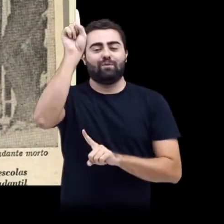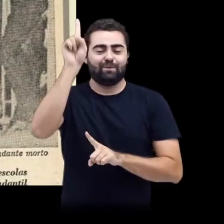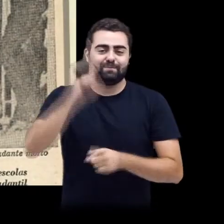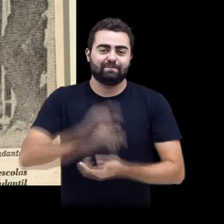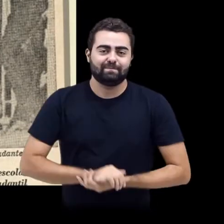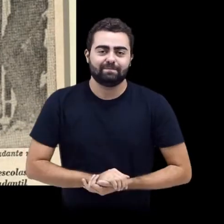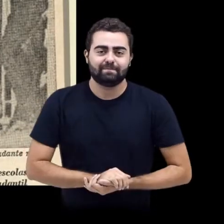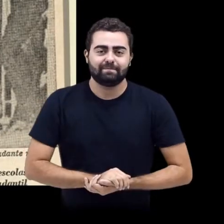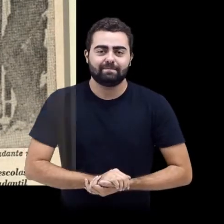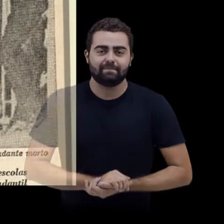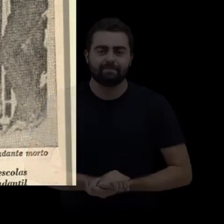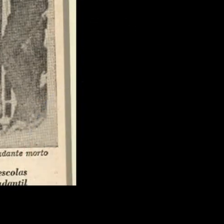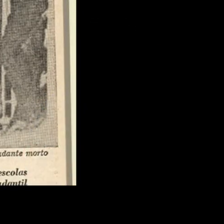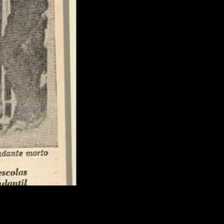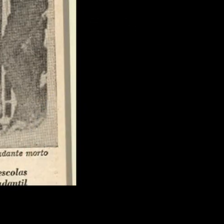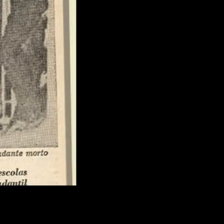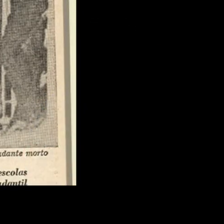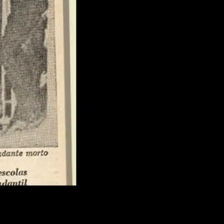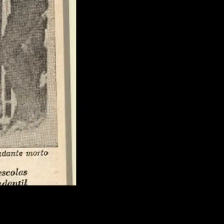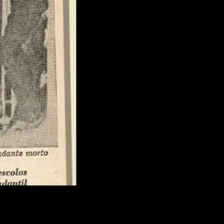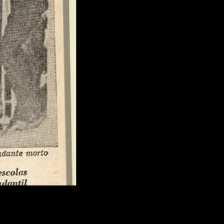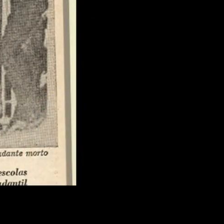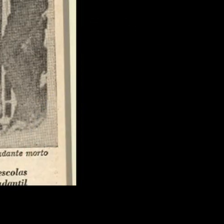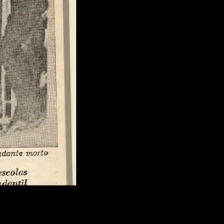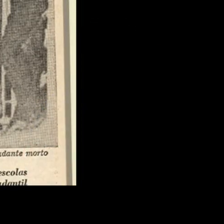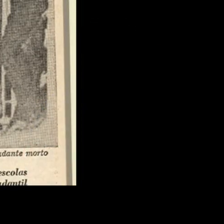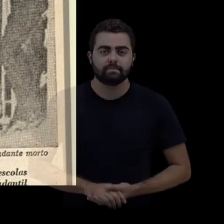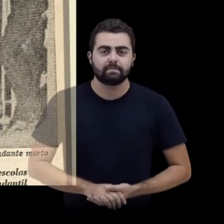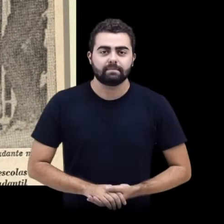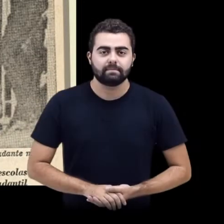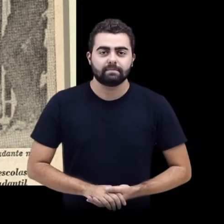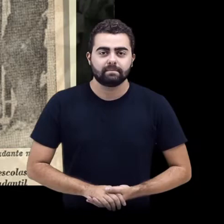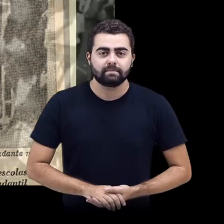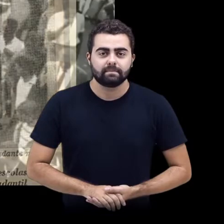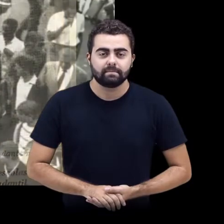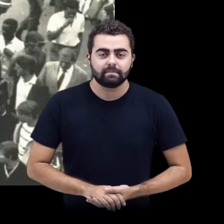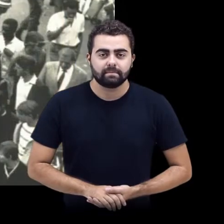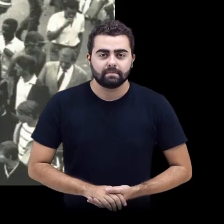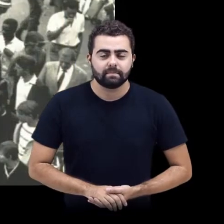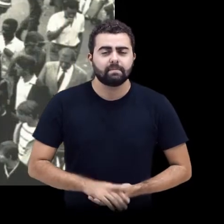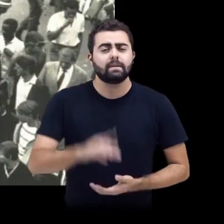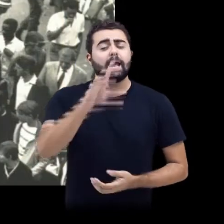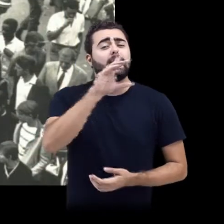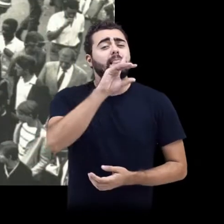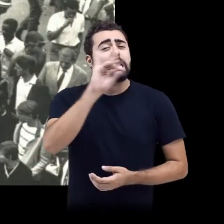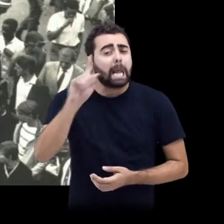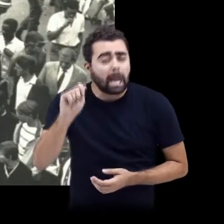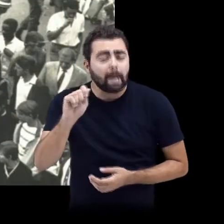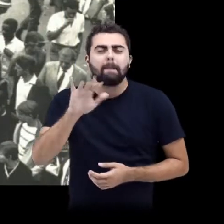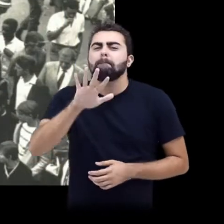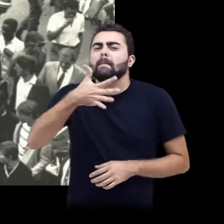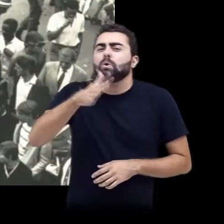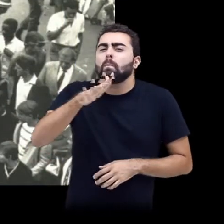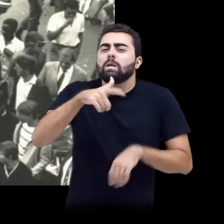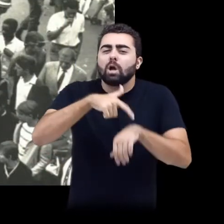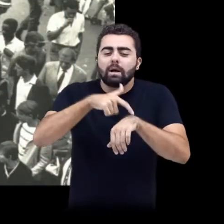na invasão do restaurante Calabouço e José Dirceu com a camisa ensanguentada de Edson. Um certo dia, mais ou menos 7 horas da manhã, eu tive